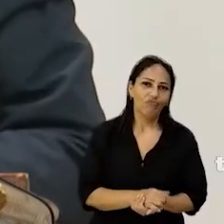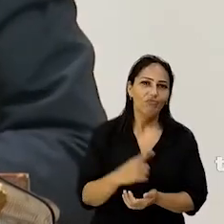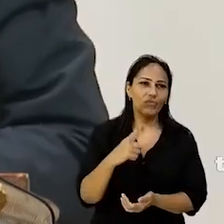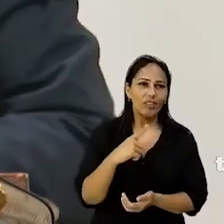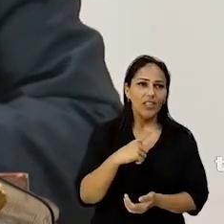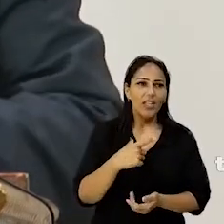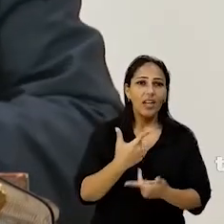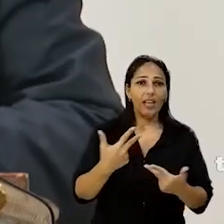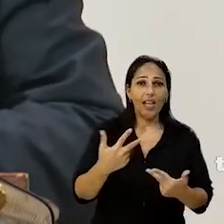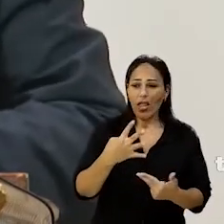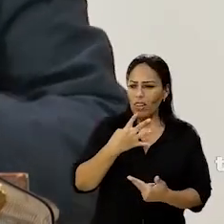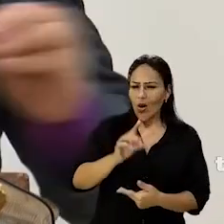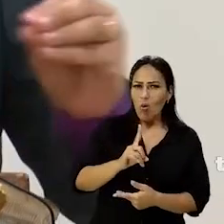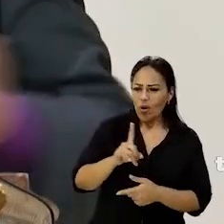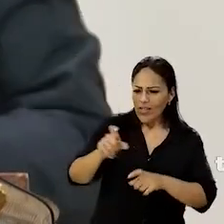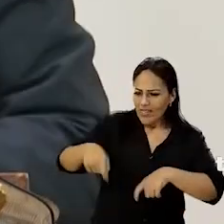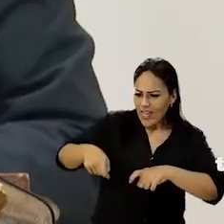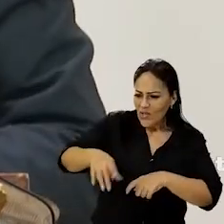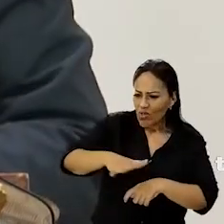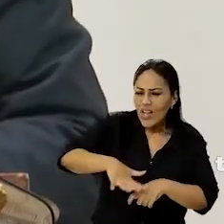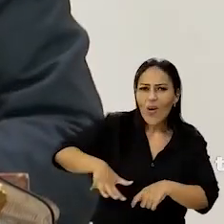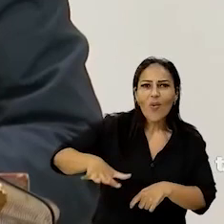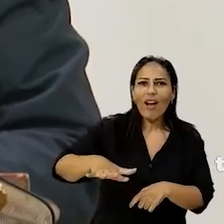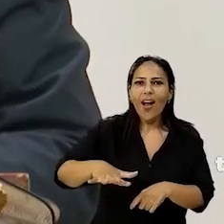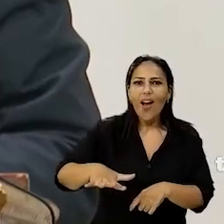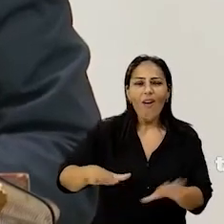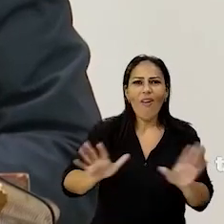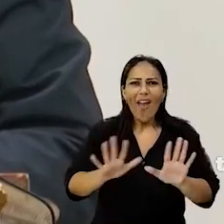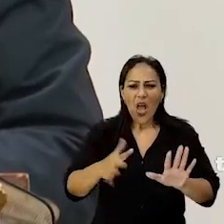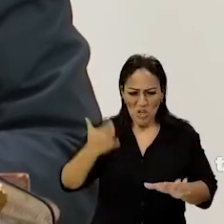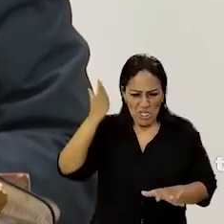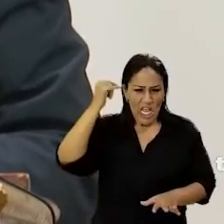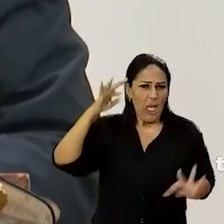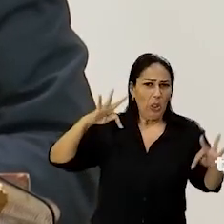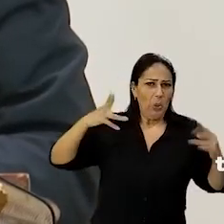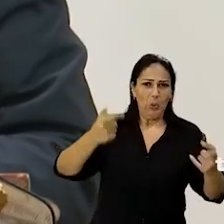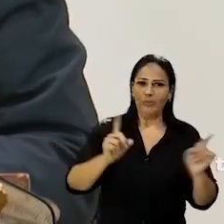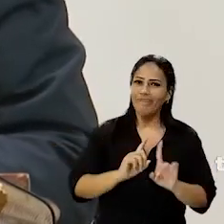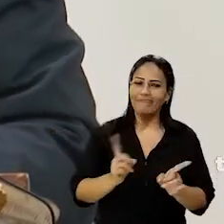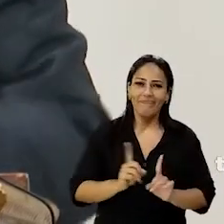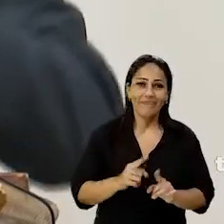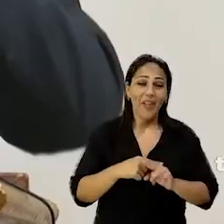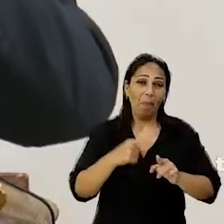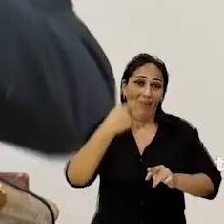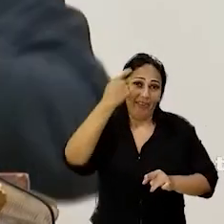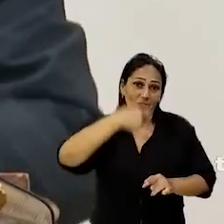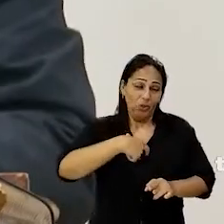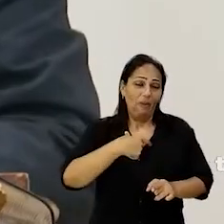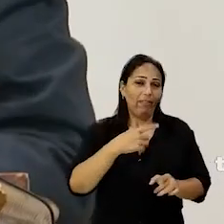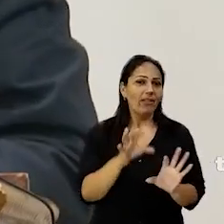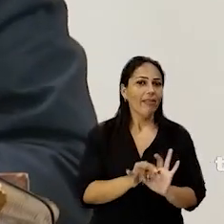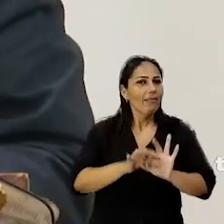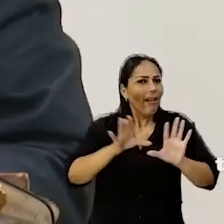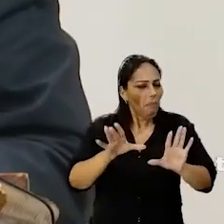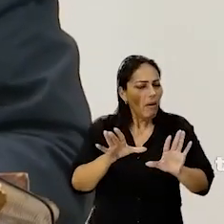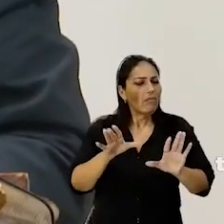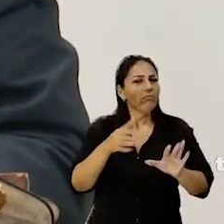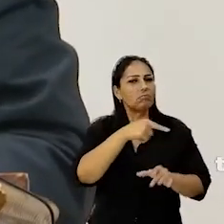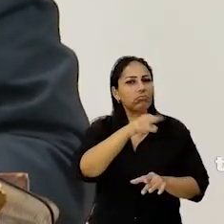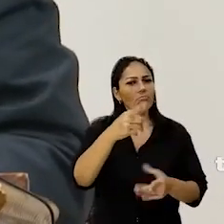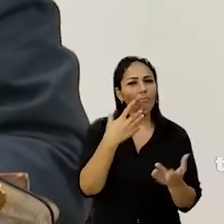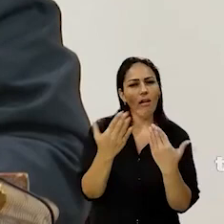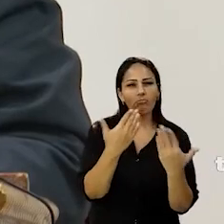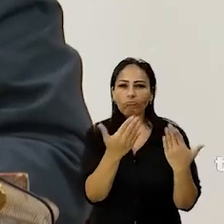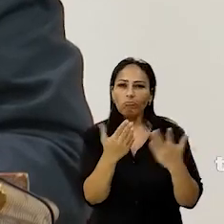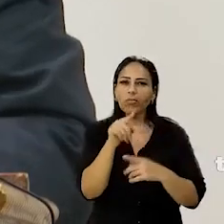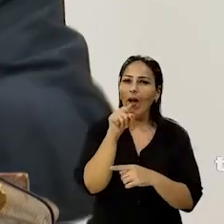conhecia a zona rural e eu não tenho nenhuma pretensão de ser o senhor sabe tudo, mas eu estou aqui disposto a dialogar com você,